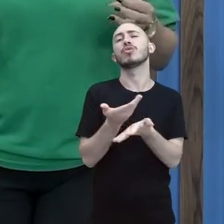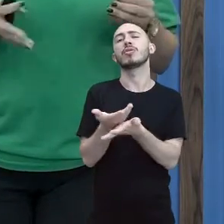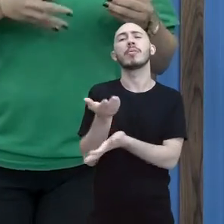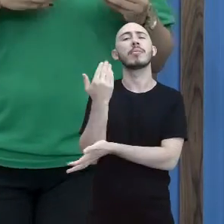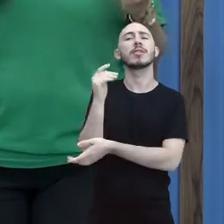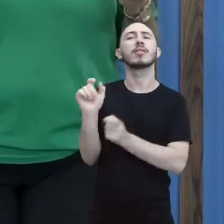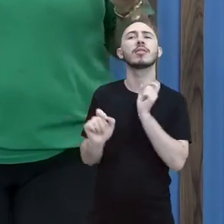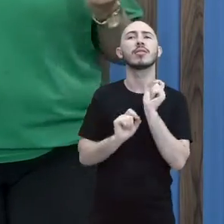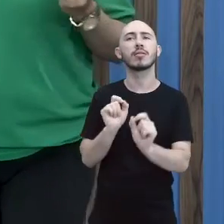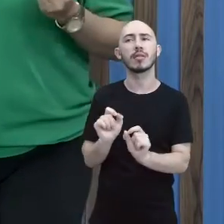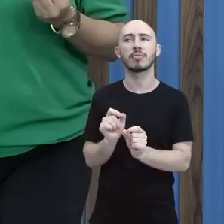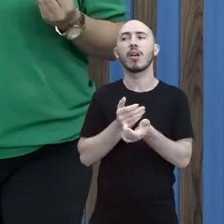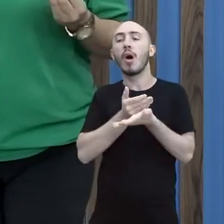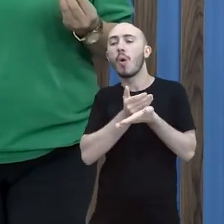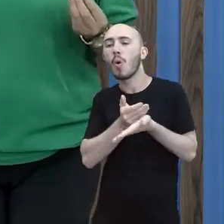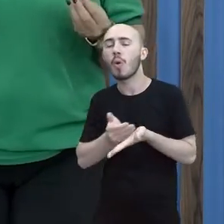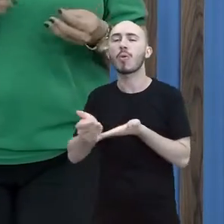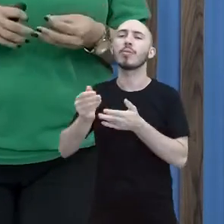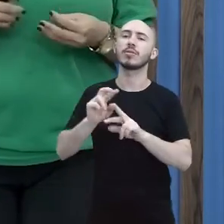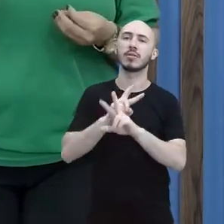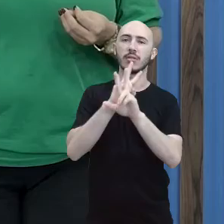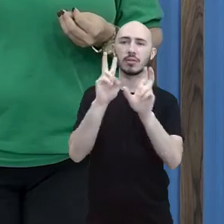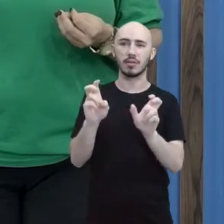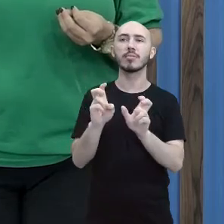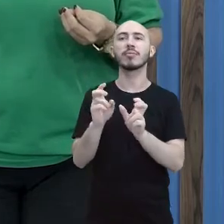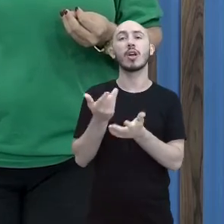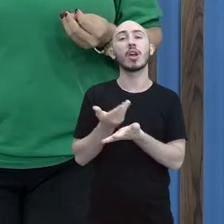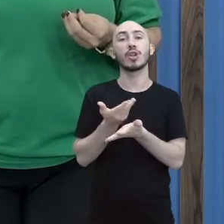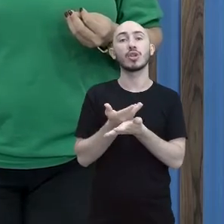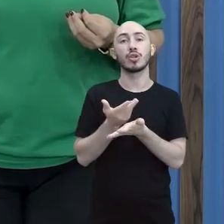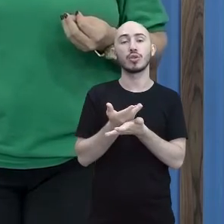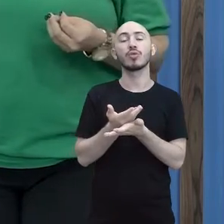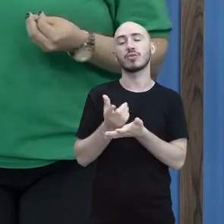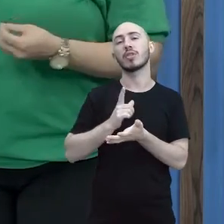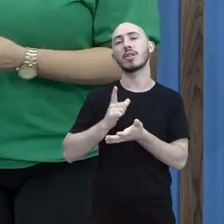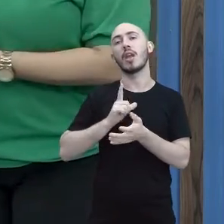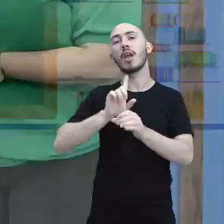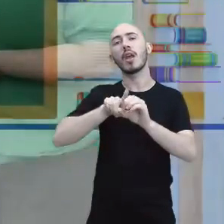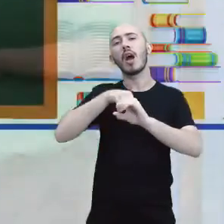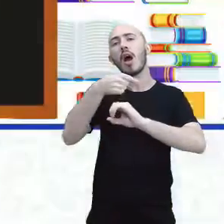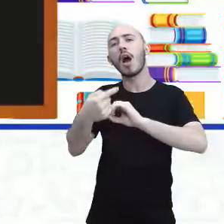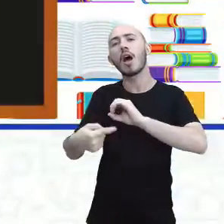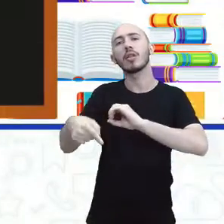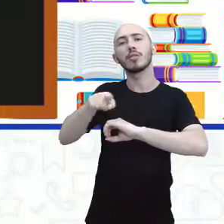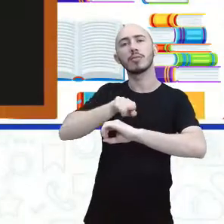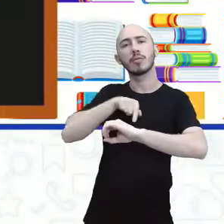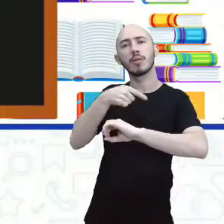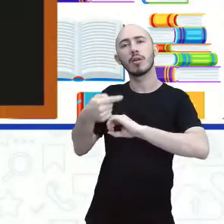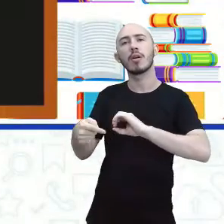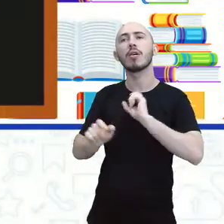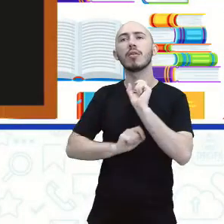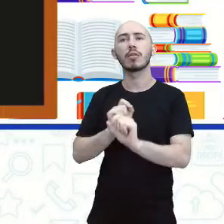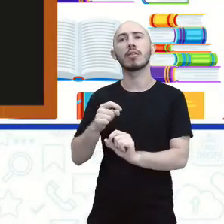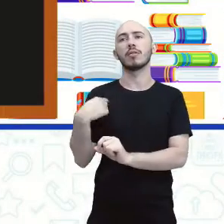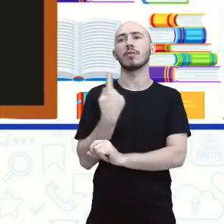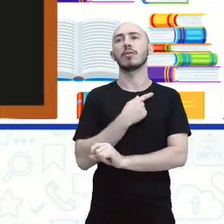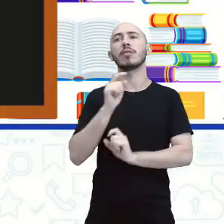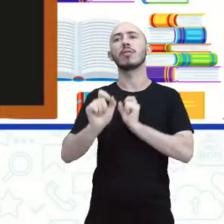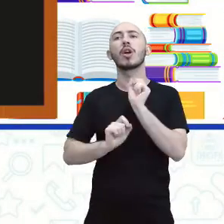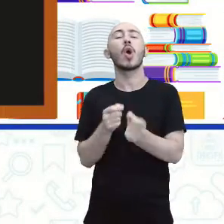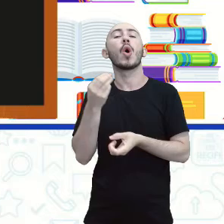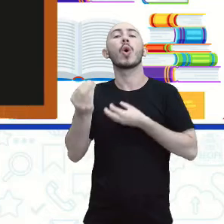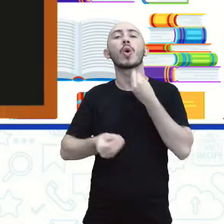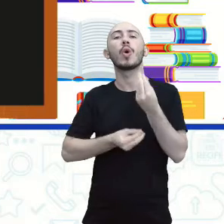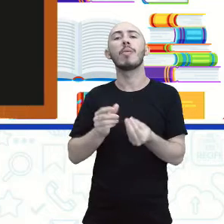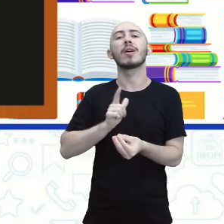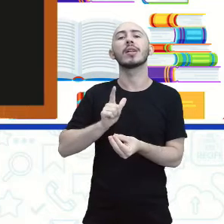passada, nessa introdução aí dos estudos dos modelos atômicos, né? Eu falei para vocês que a gente ia ver os estados físicos